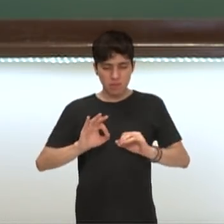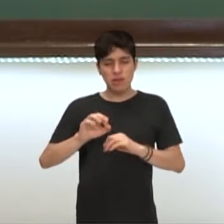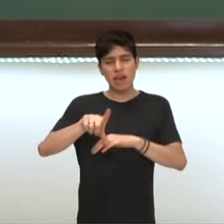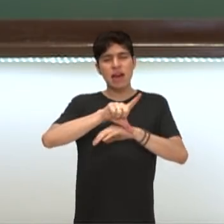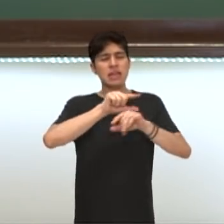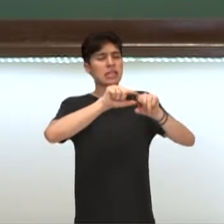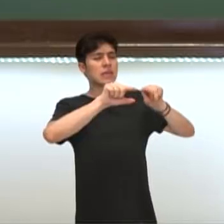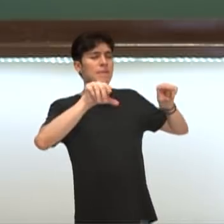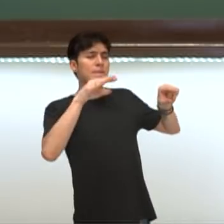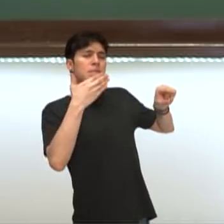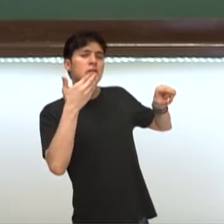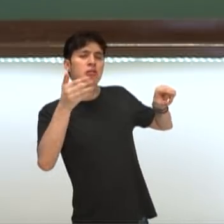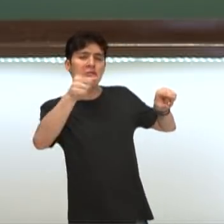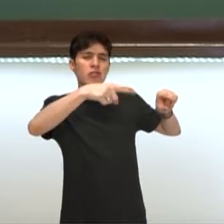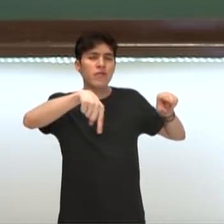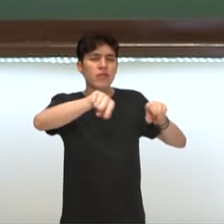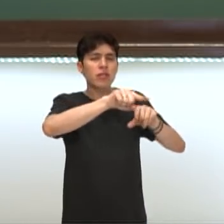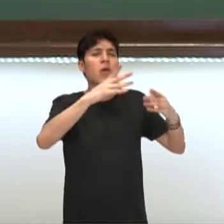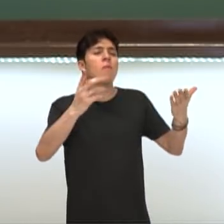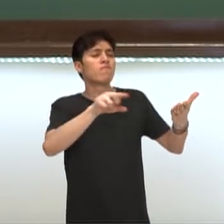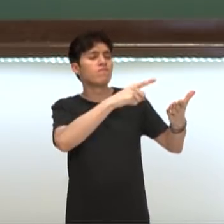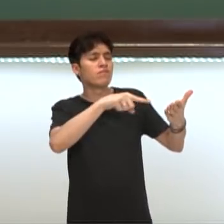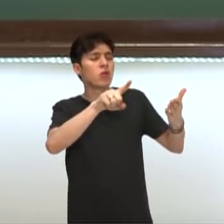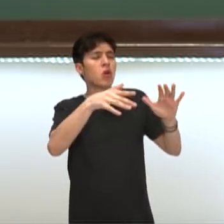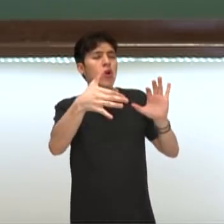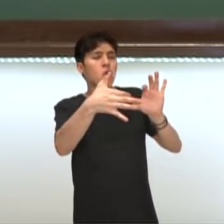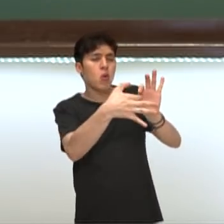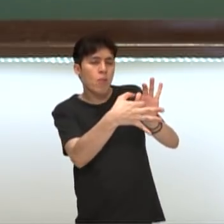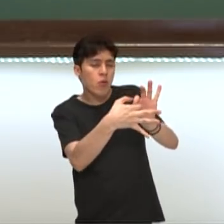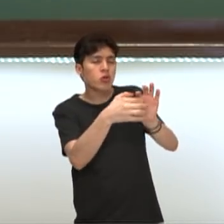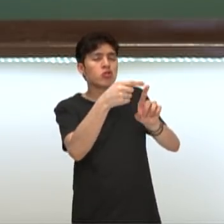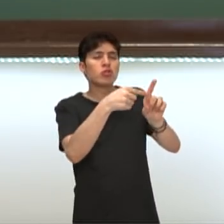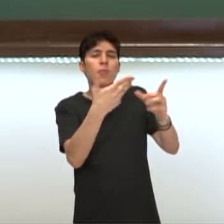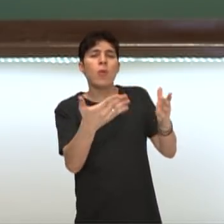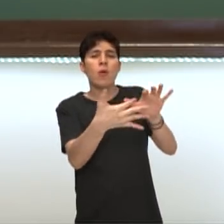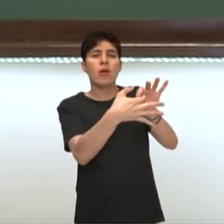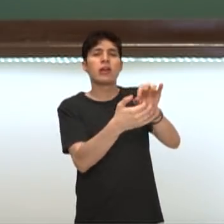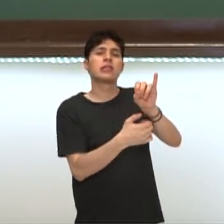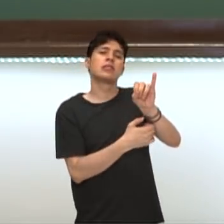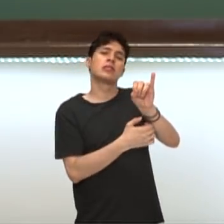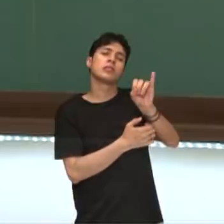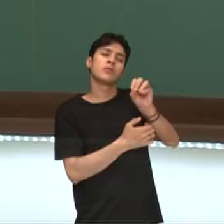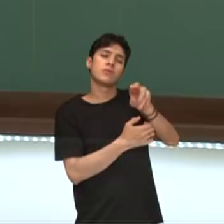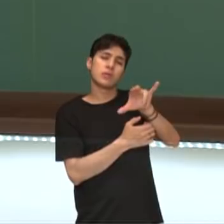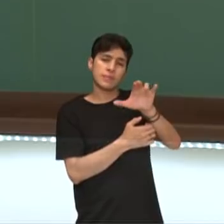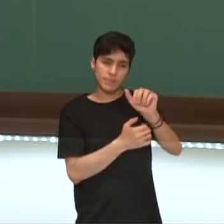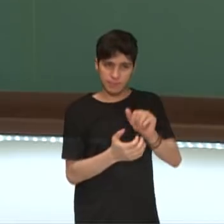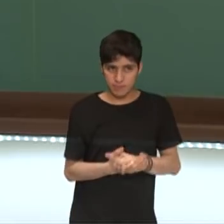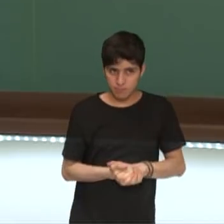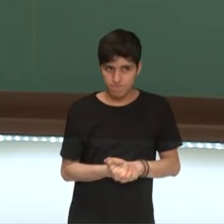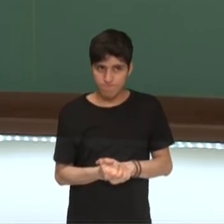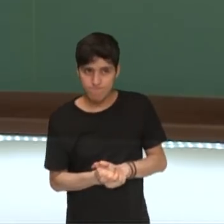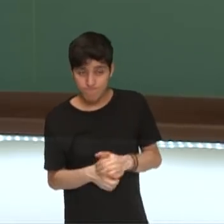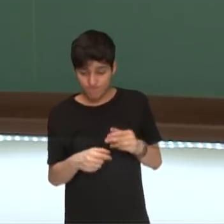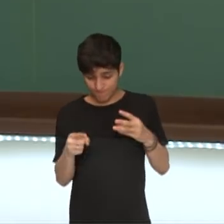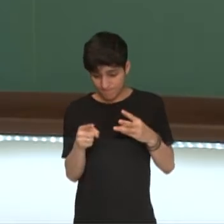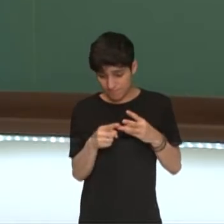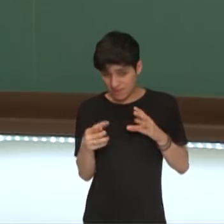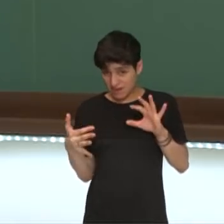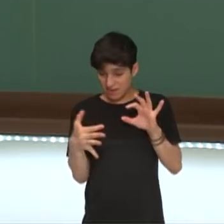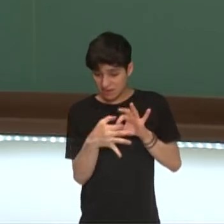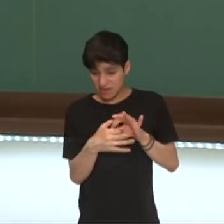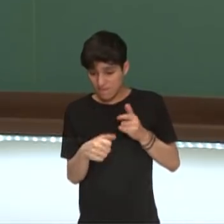pedia era o composto com ligação do tipo iônica. Gente, aí tem o terceiro tipo que a gente vai chamar de